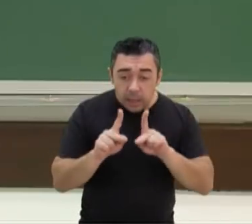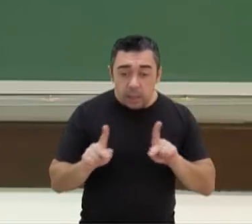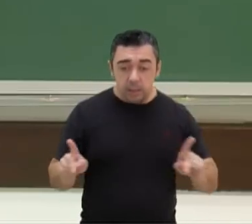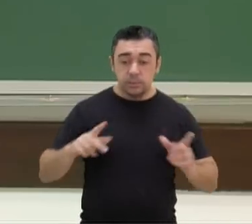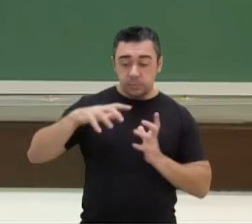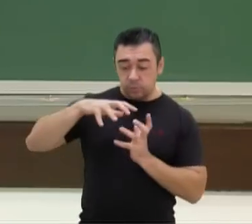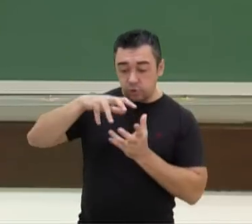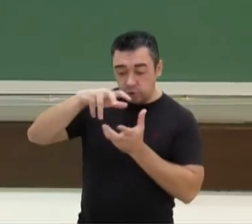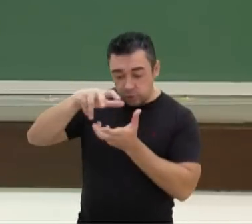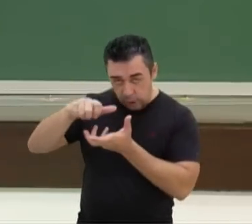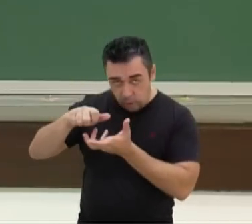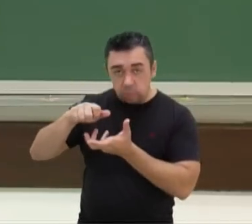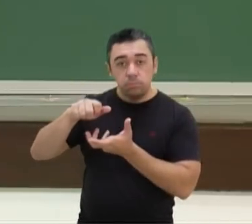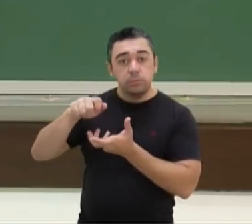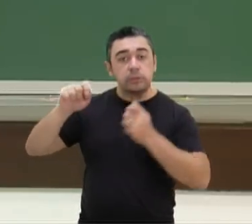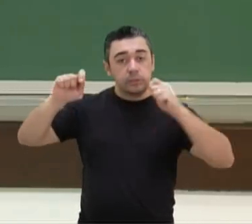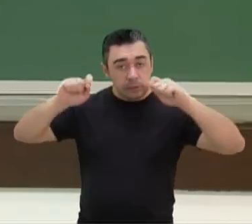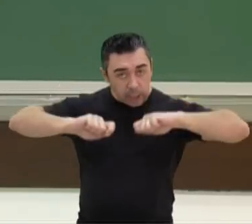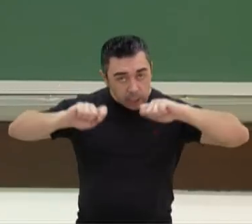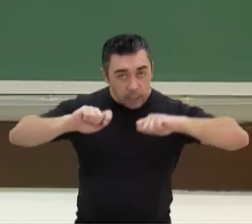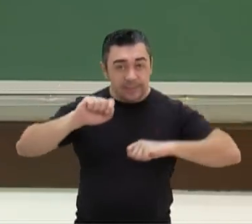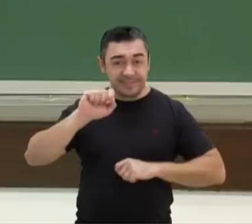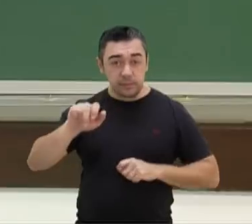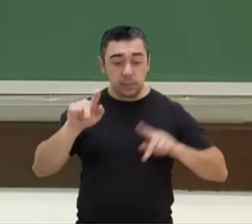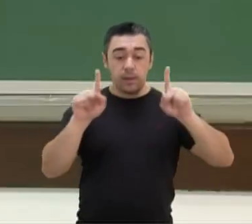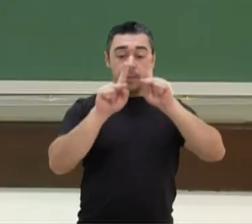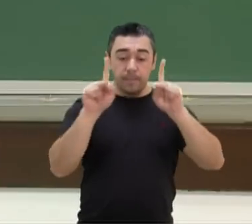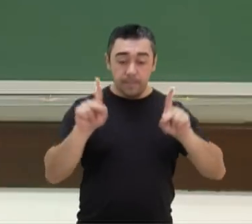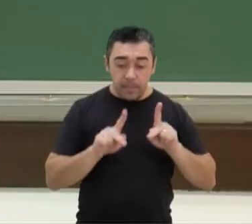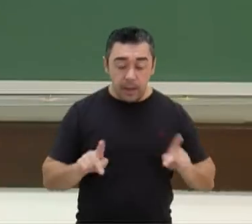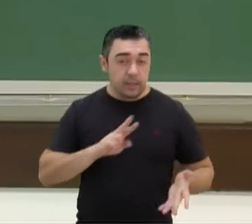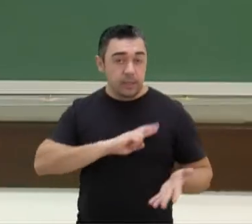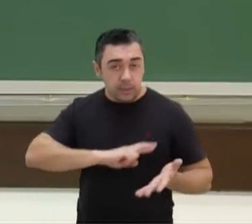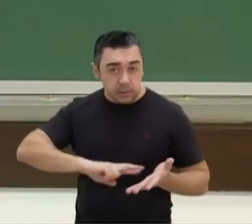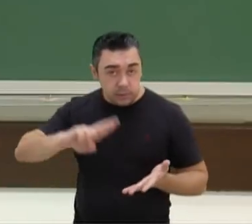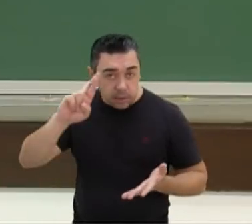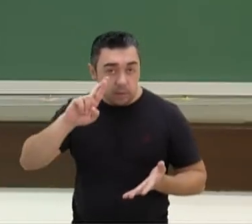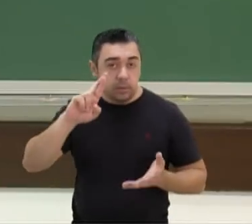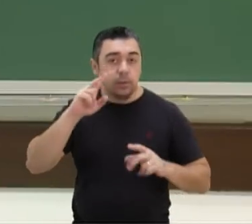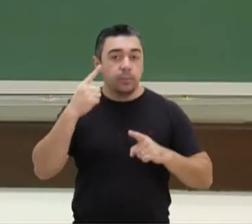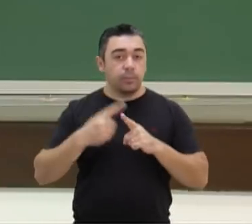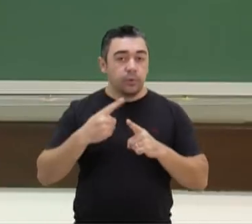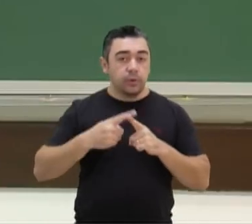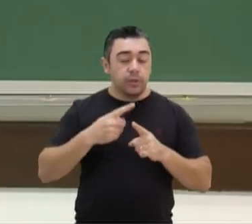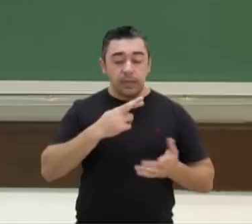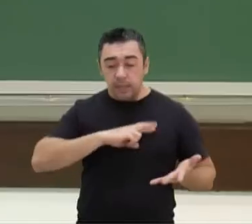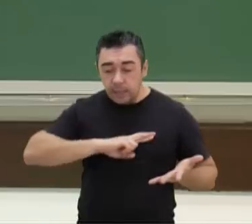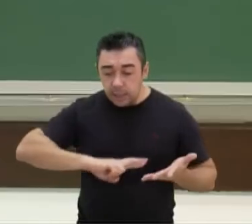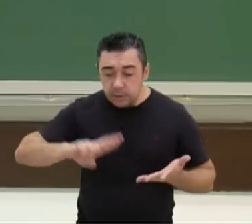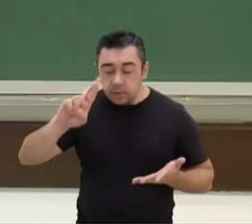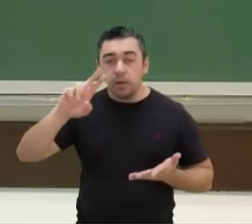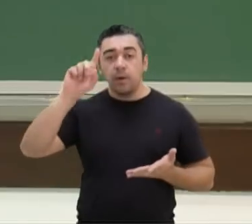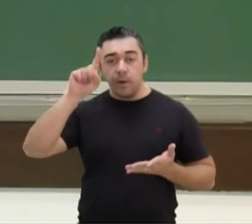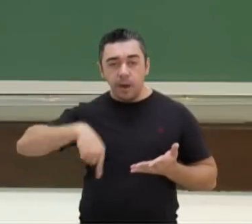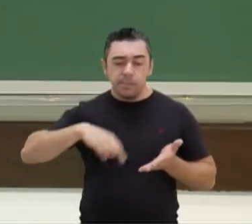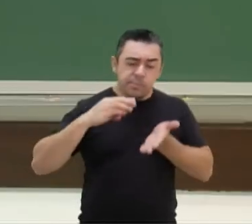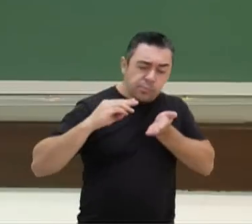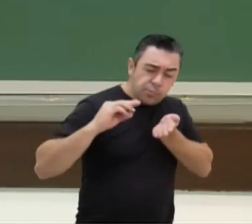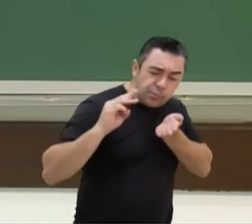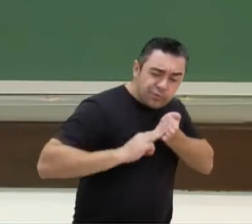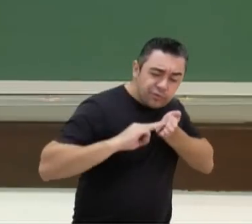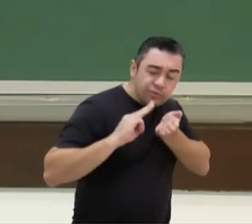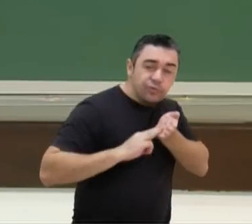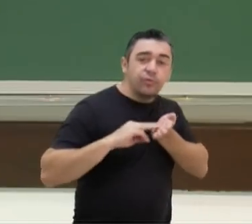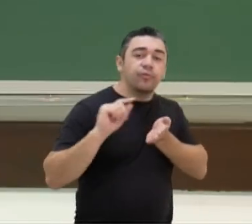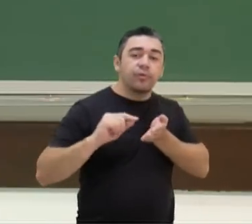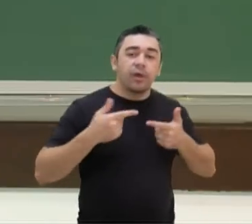contas, muitas vezes, e infelizmente, as religiões são o motivo das grandes guerras, ou ainda são a desculpa